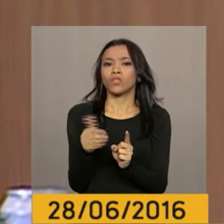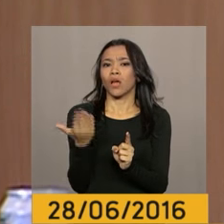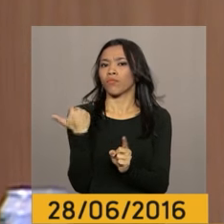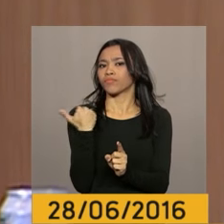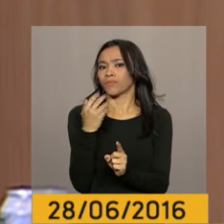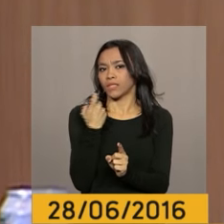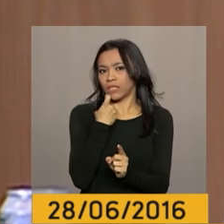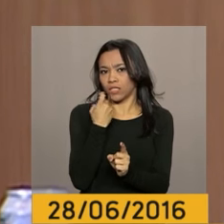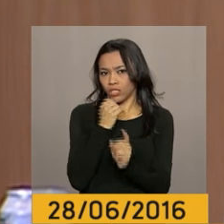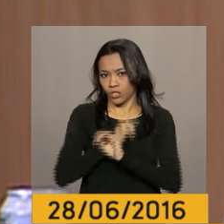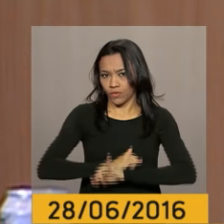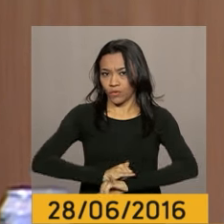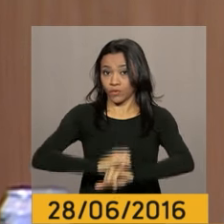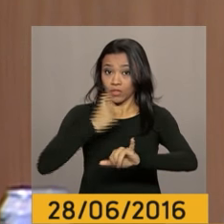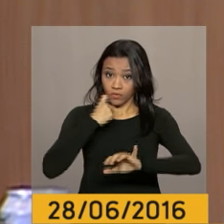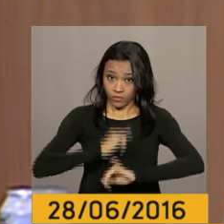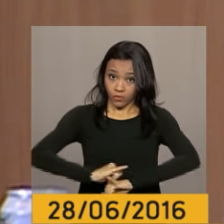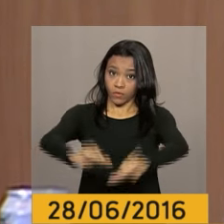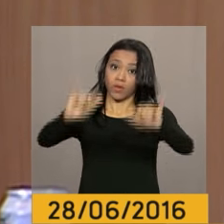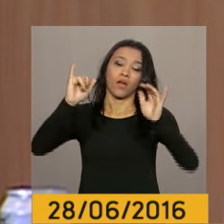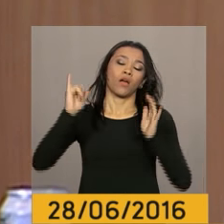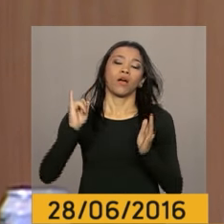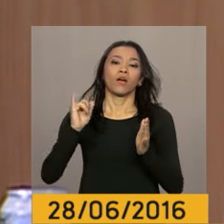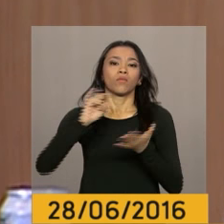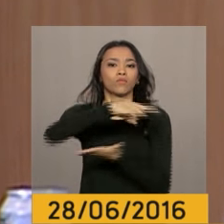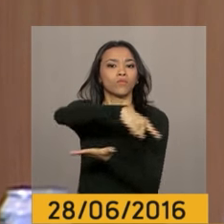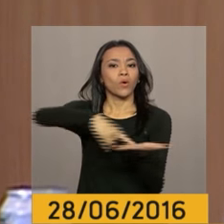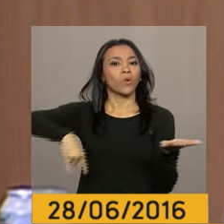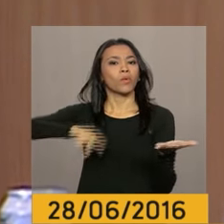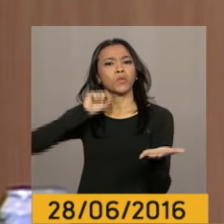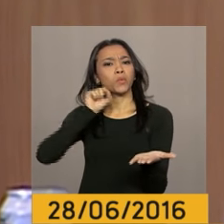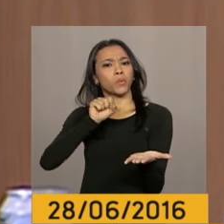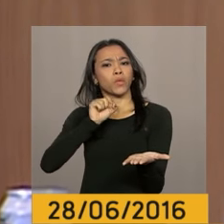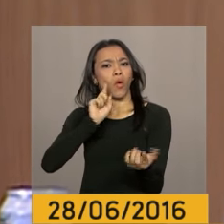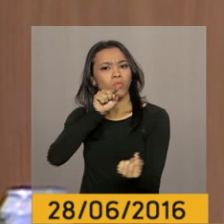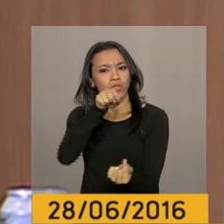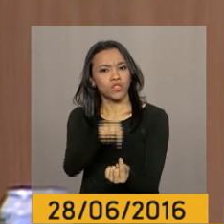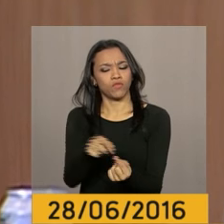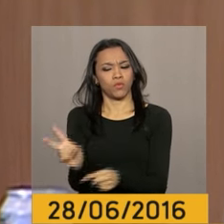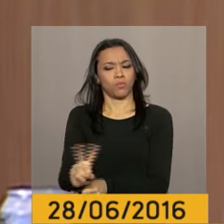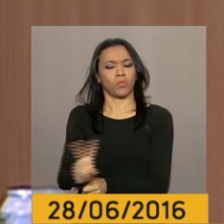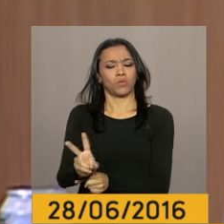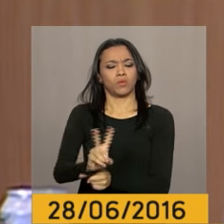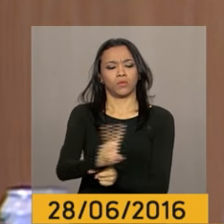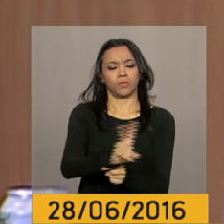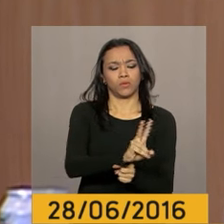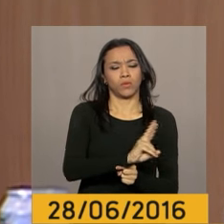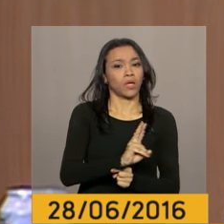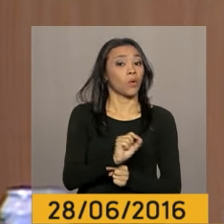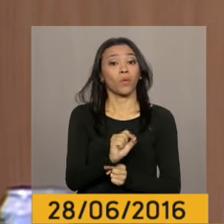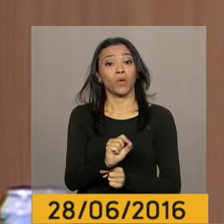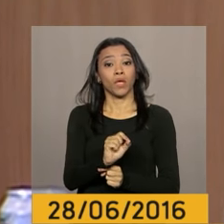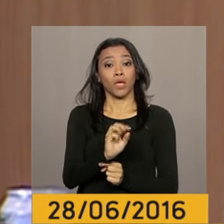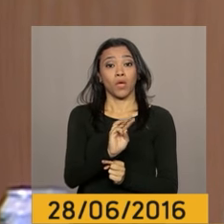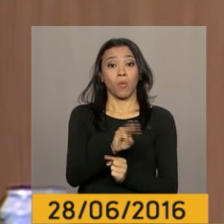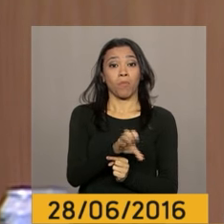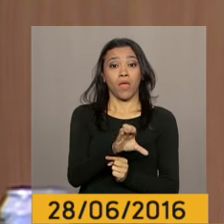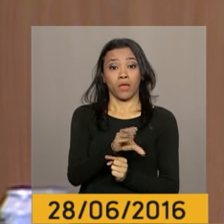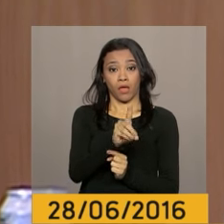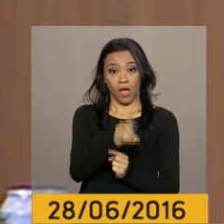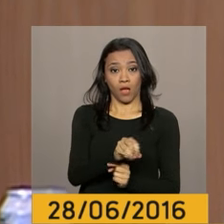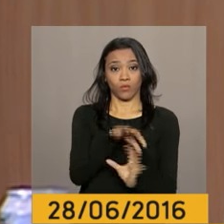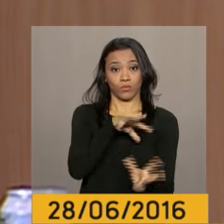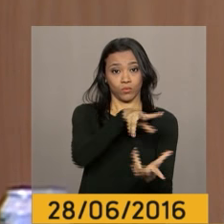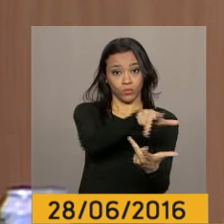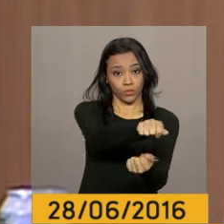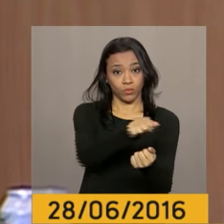onde nos comprometemos a monitorar continuamente os desenvolvimentos nos mercados globais e locais,